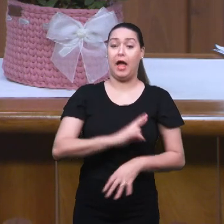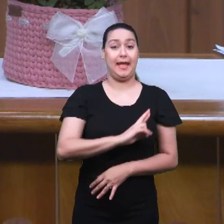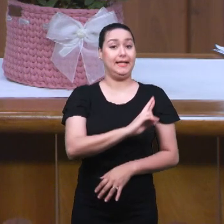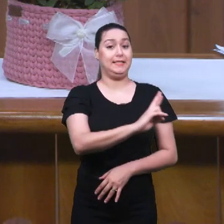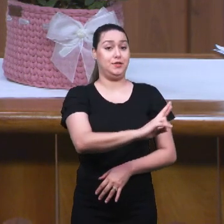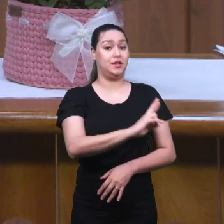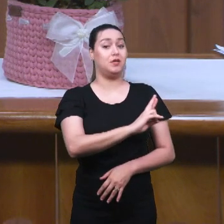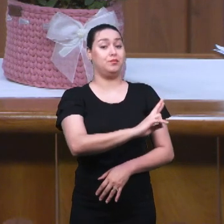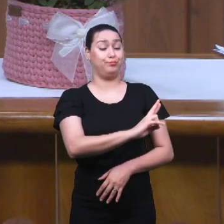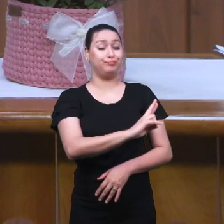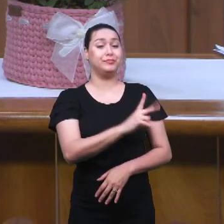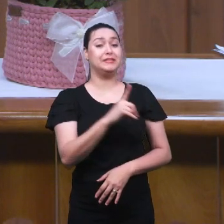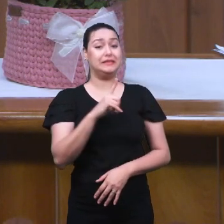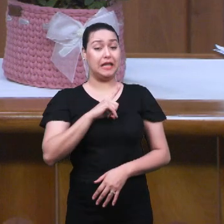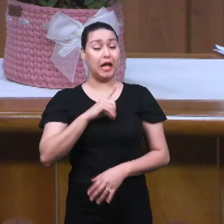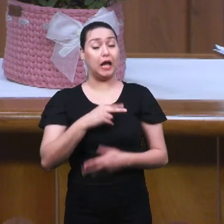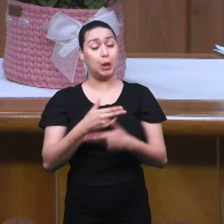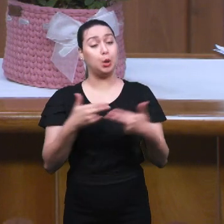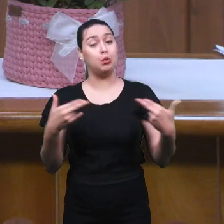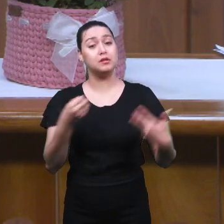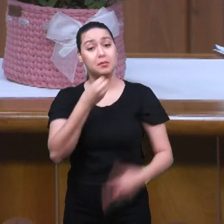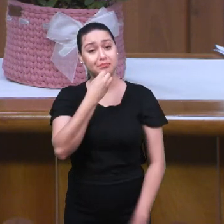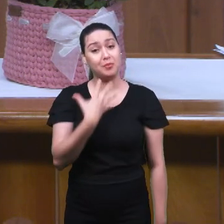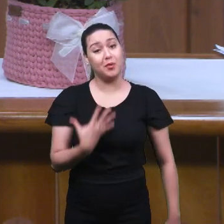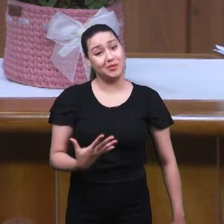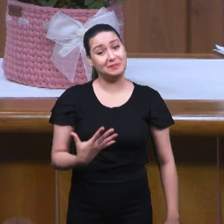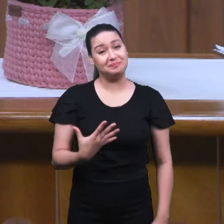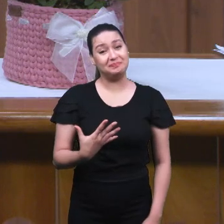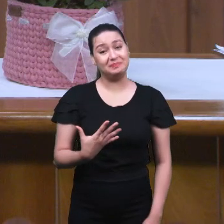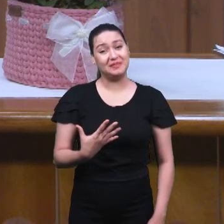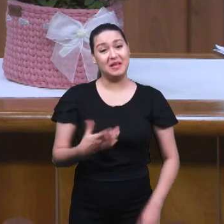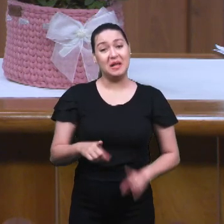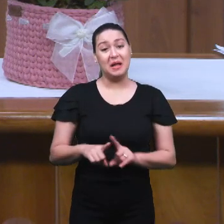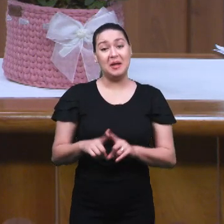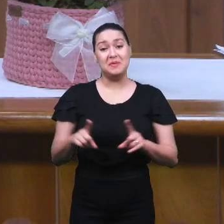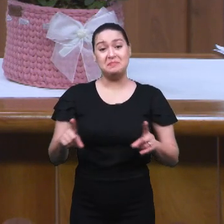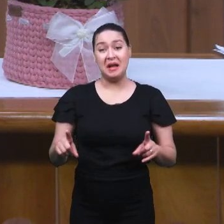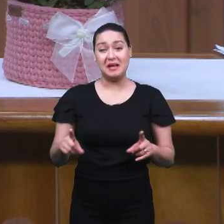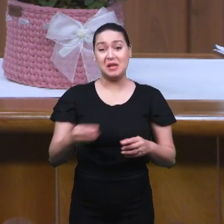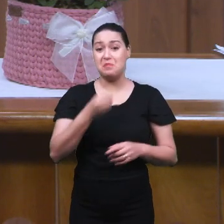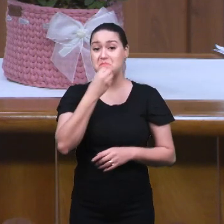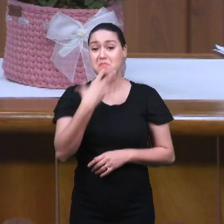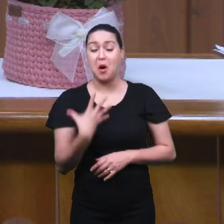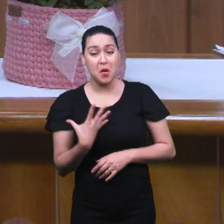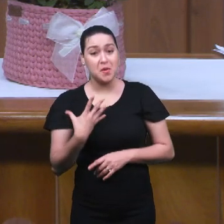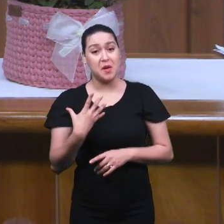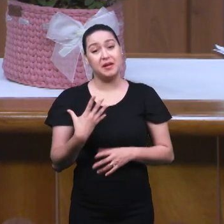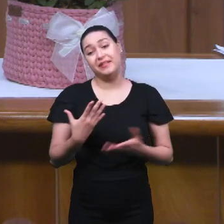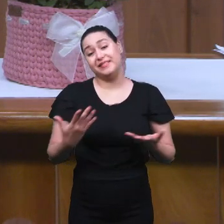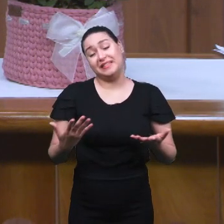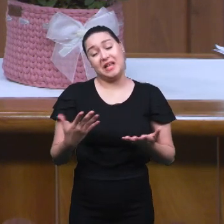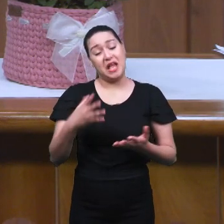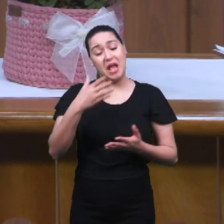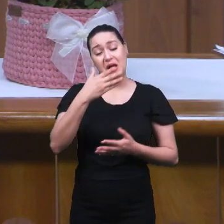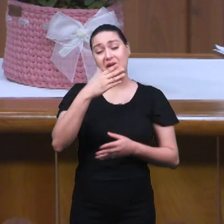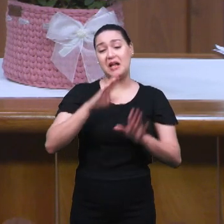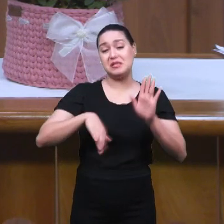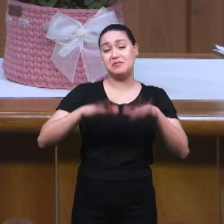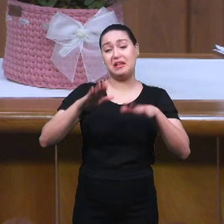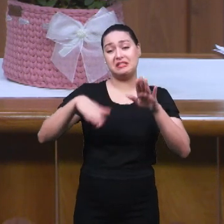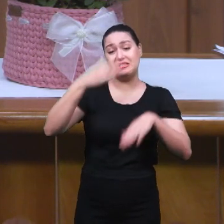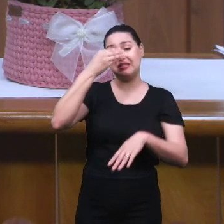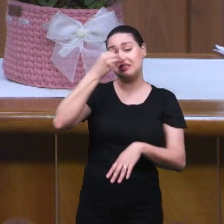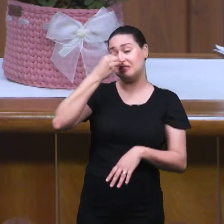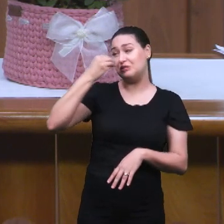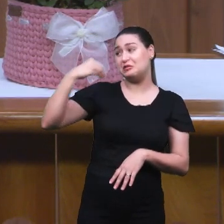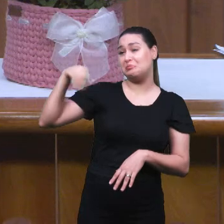coisas boas. Ela é tão boa que o homem fica dentro dela e se esquece de Jesus. Esse é o problema. Se a religião